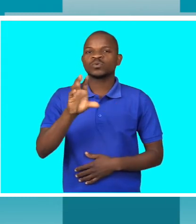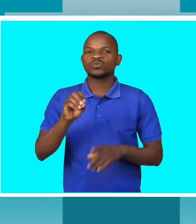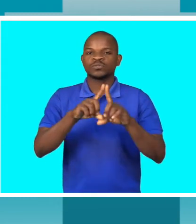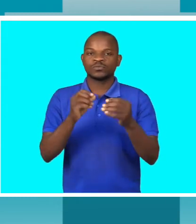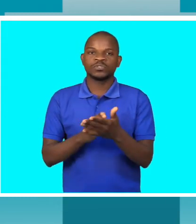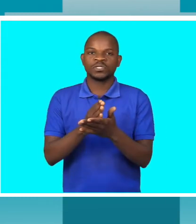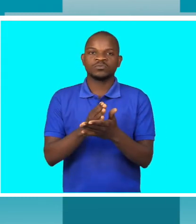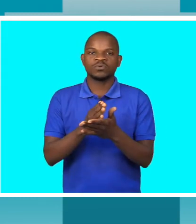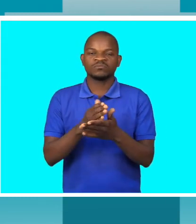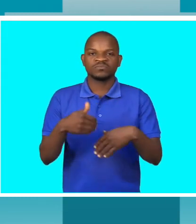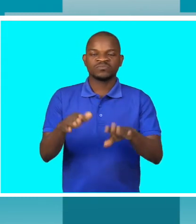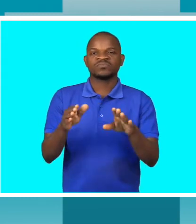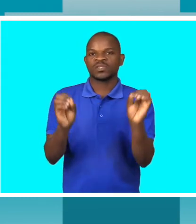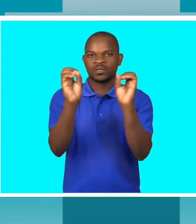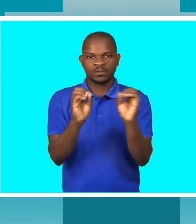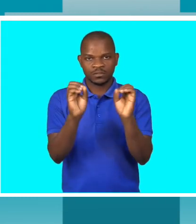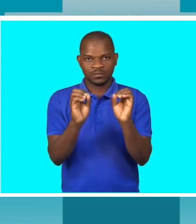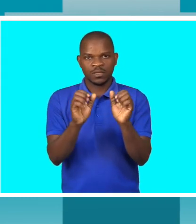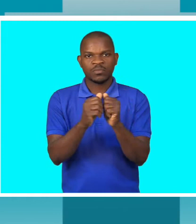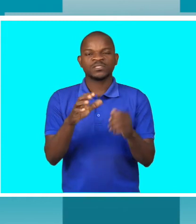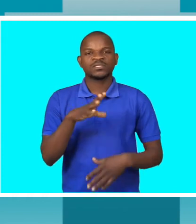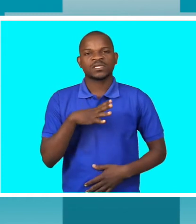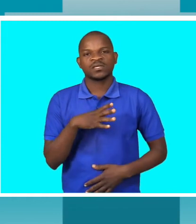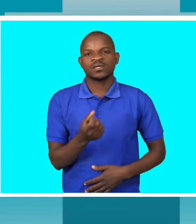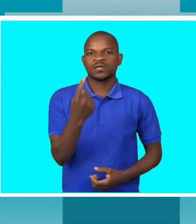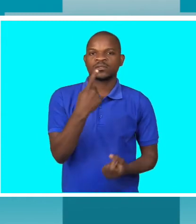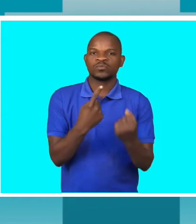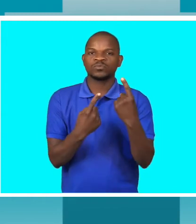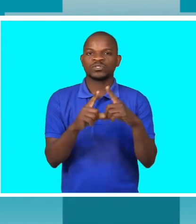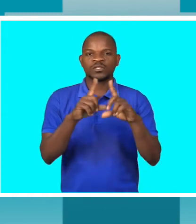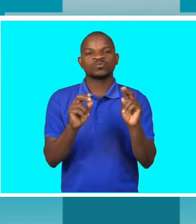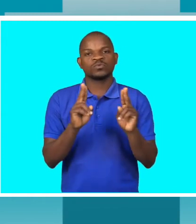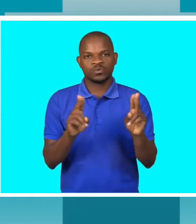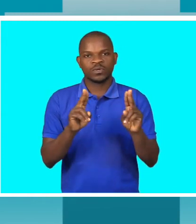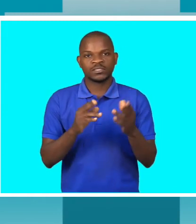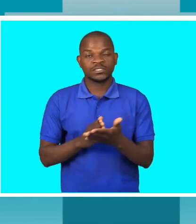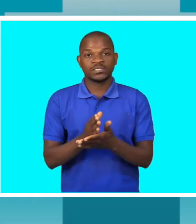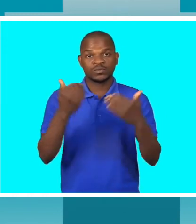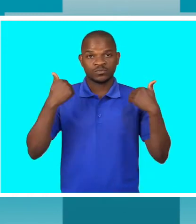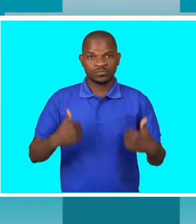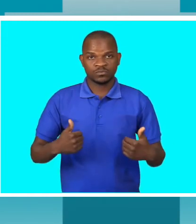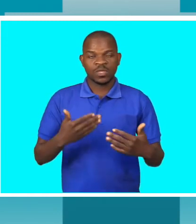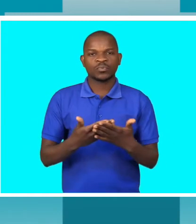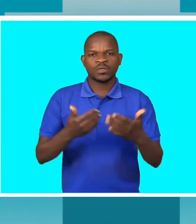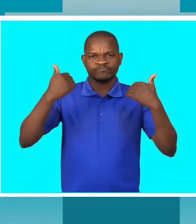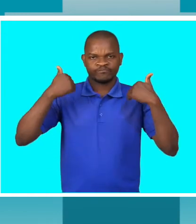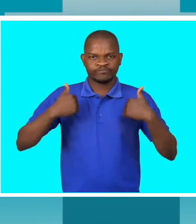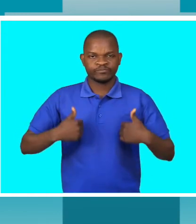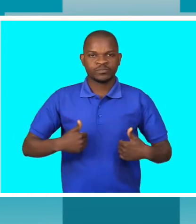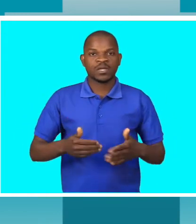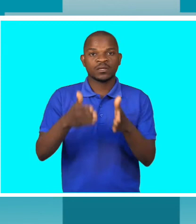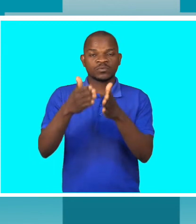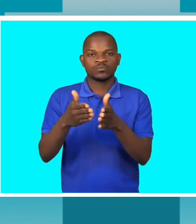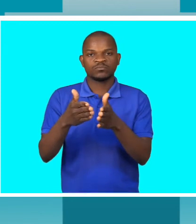o fato de alguém estar privado de liberdade por várias razões não significa